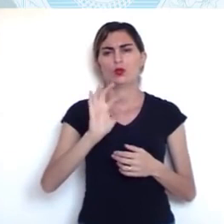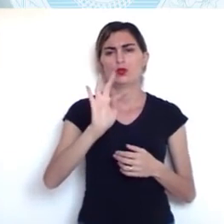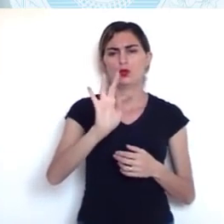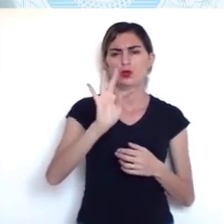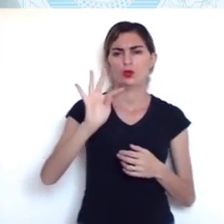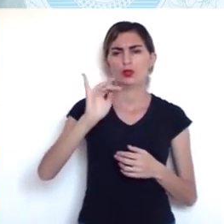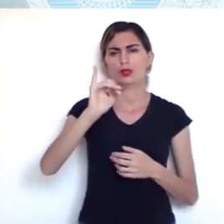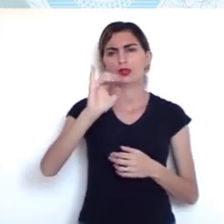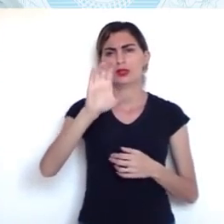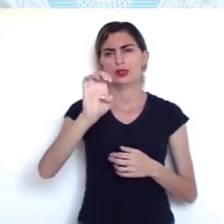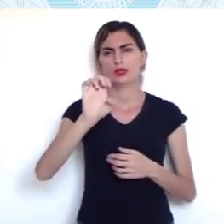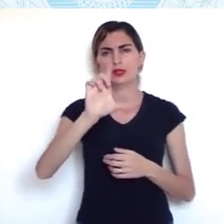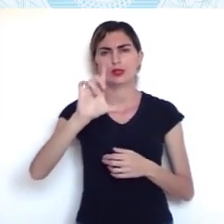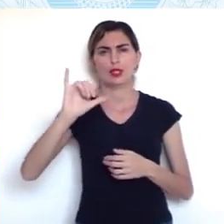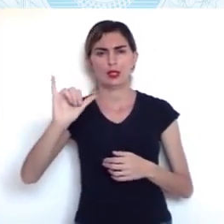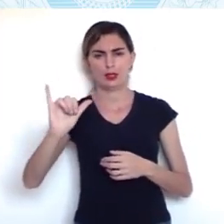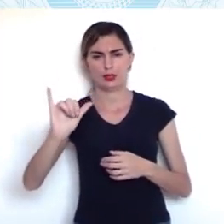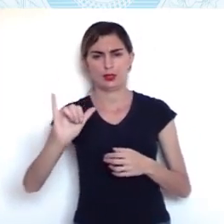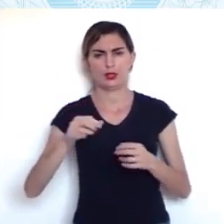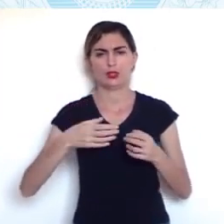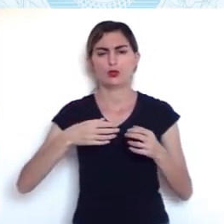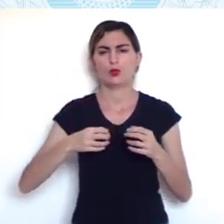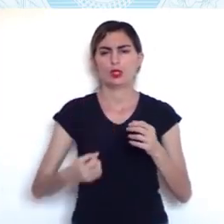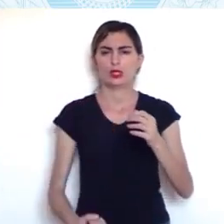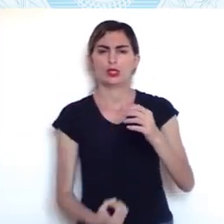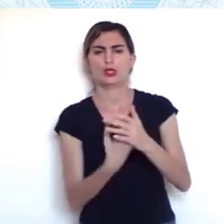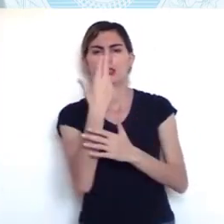Uma obra, O Nascimento de Vênus, né?